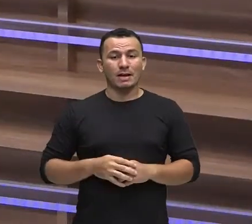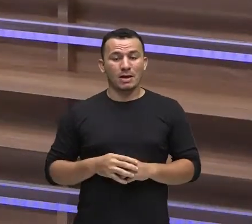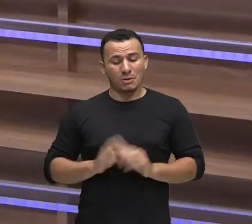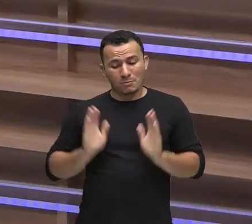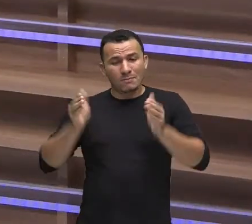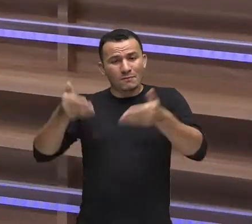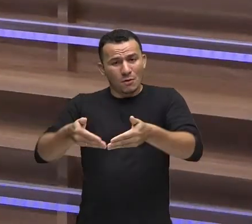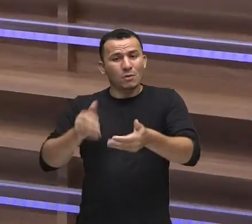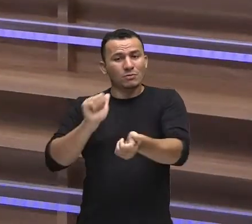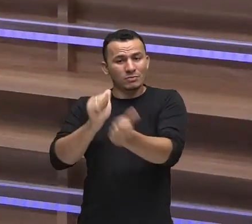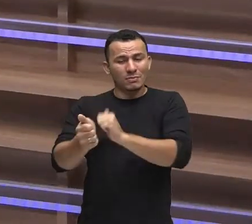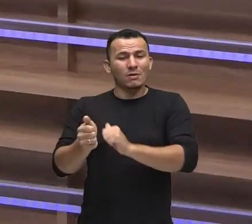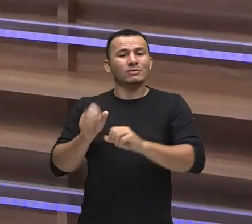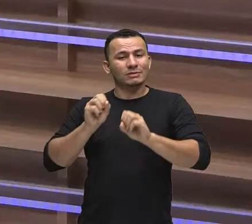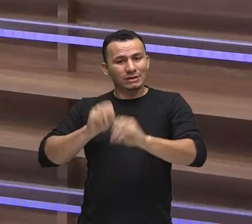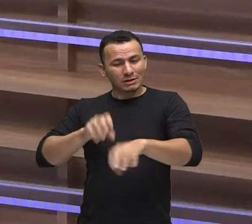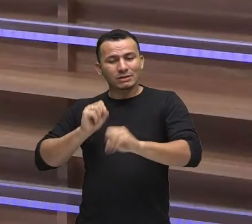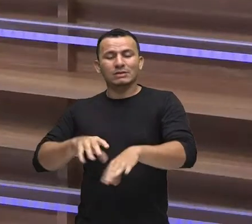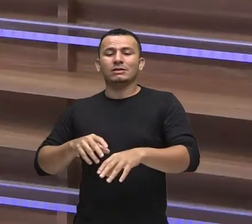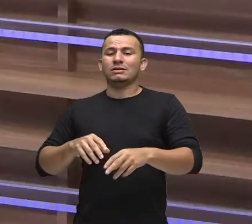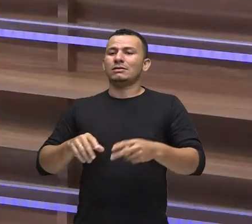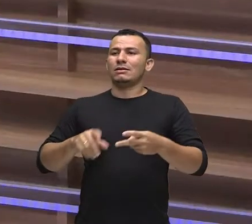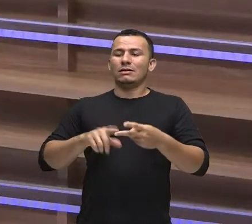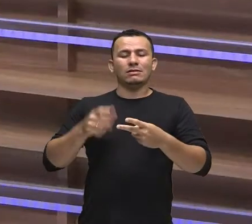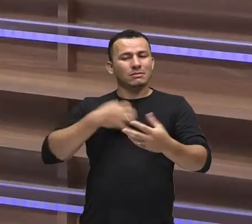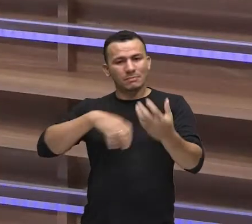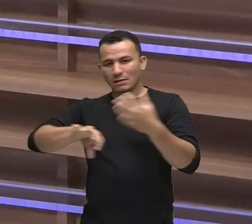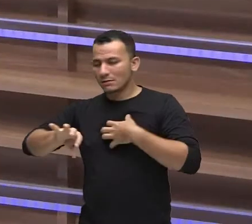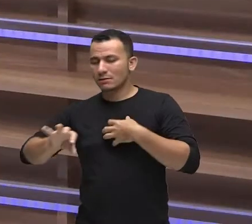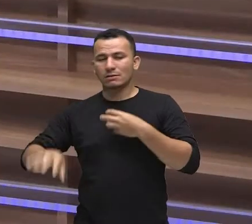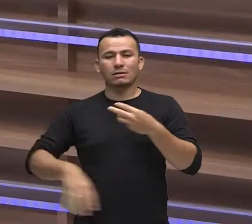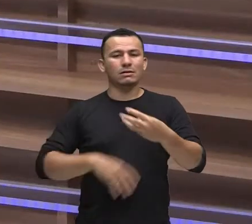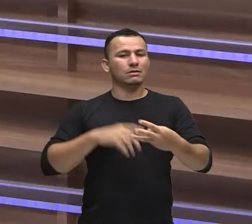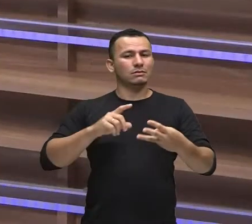esporte me ensina, esse olhar empático, esse olhar